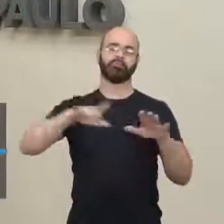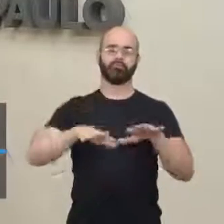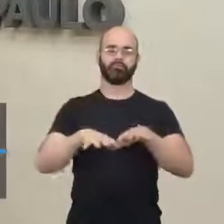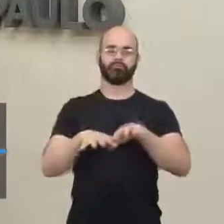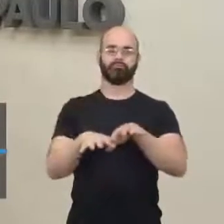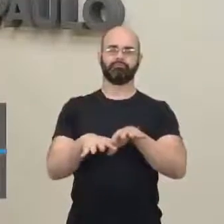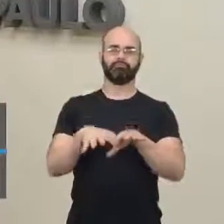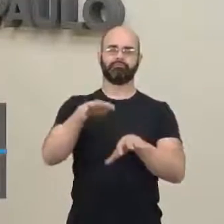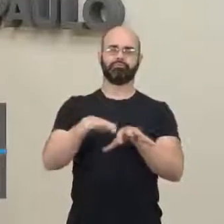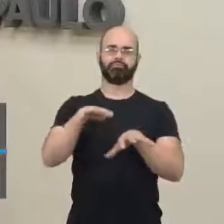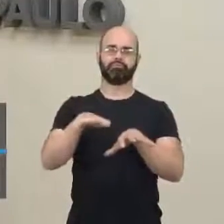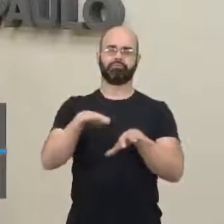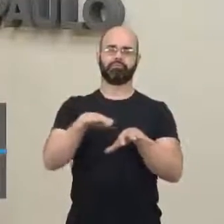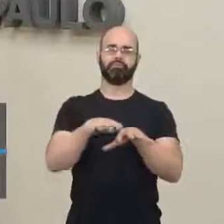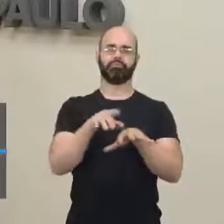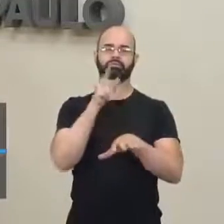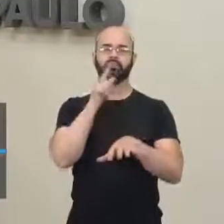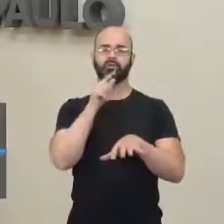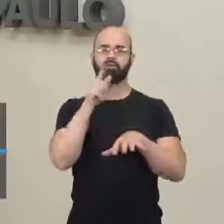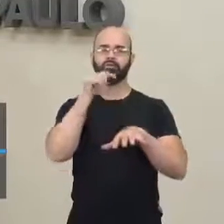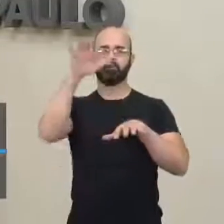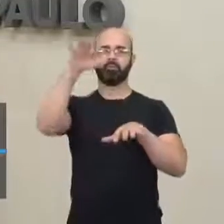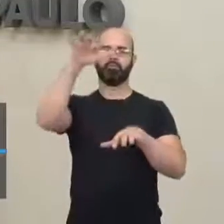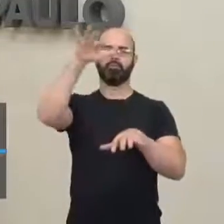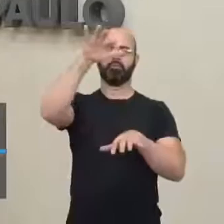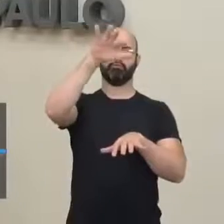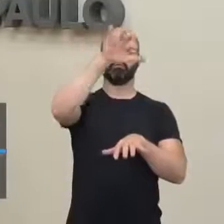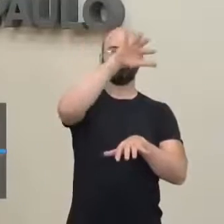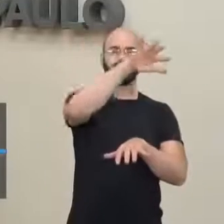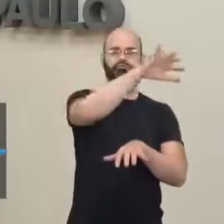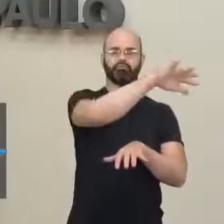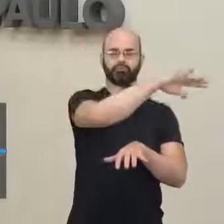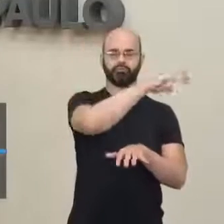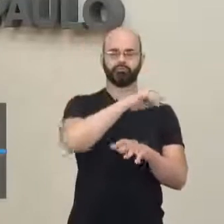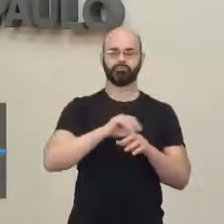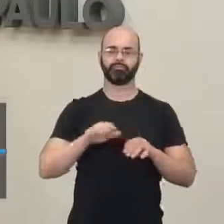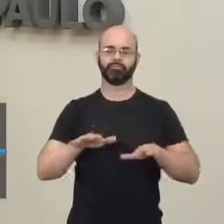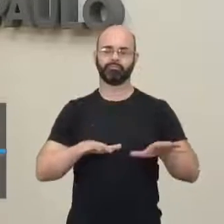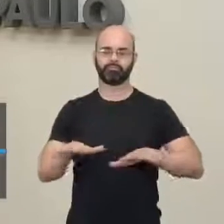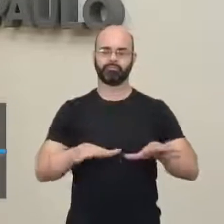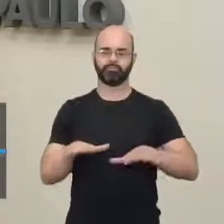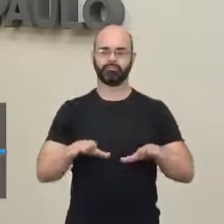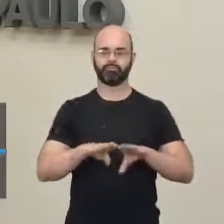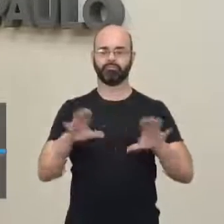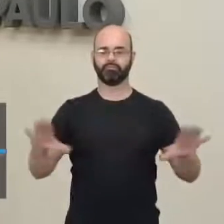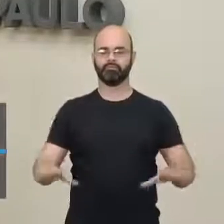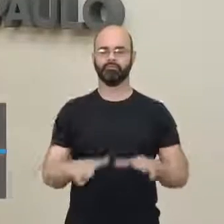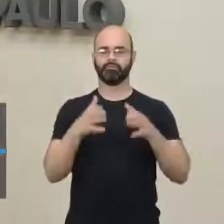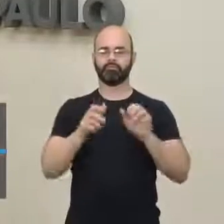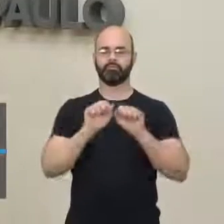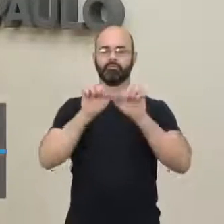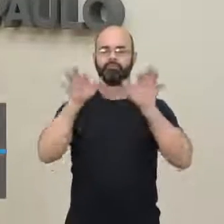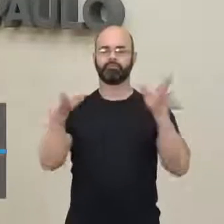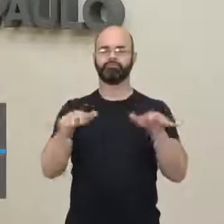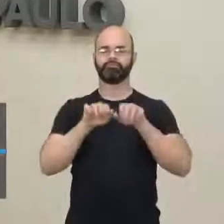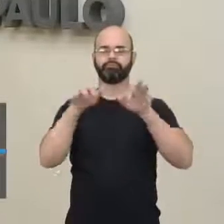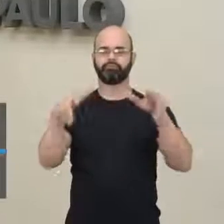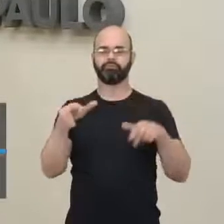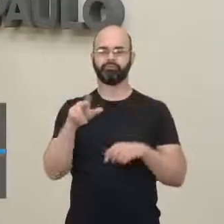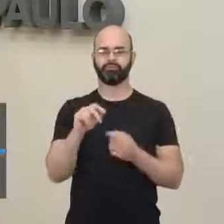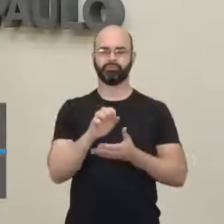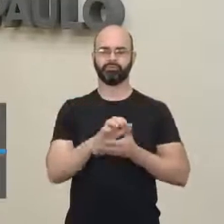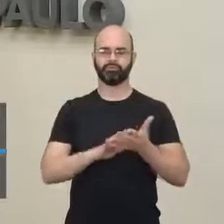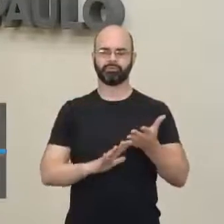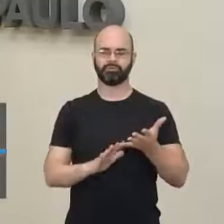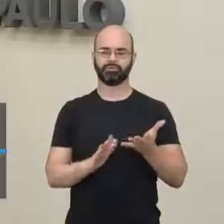faz a onda, né, circular, como também a questão aí dos terremotos e do vulcanismo, tá certo? Tem uma atividade, mas eu vou deixar para